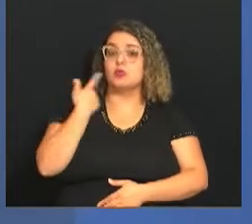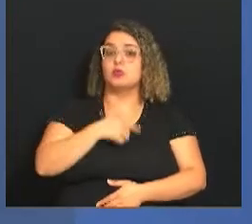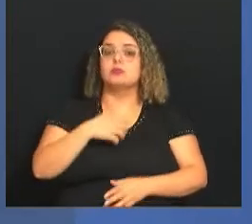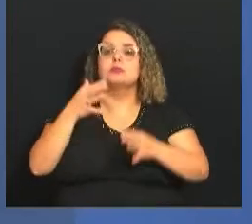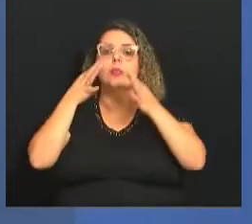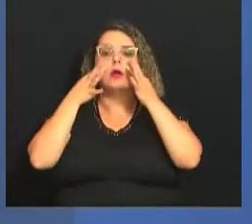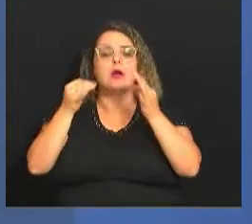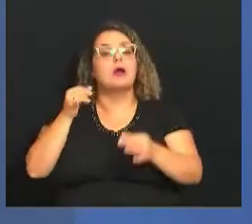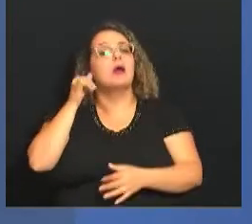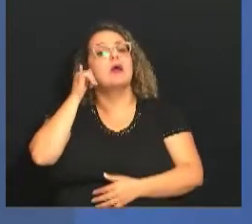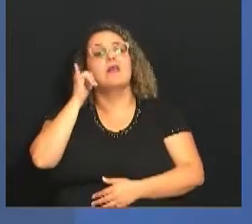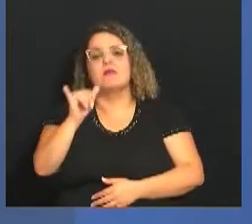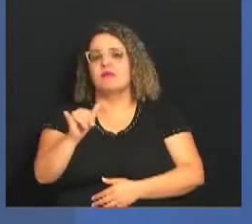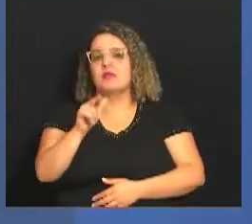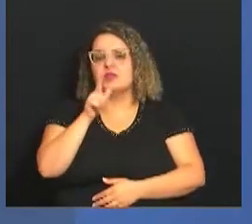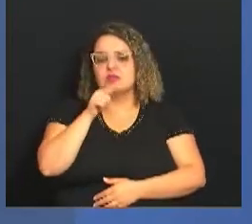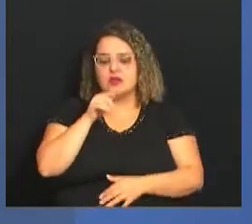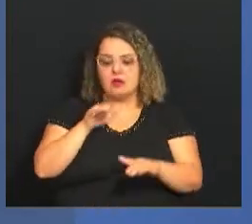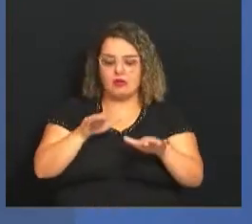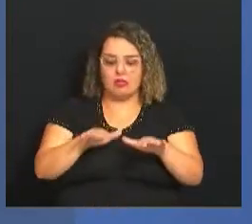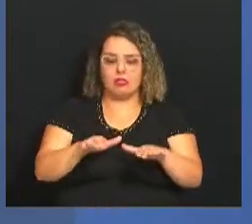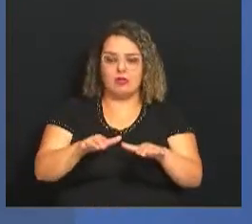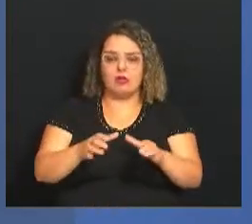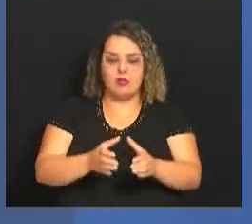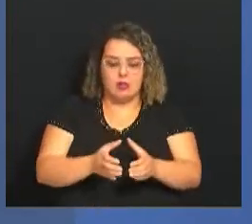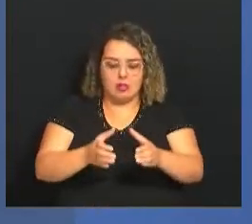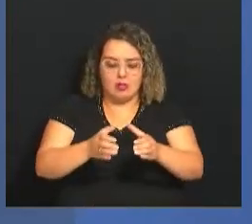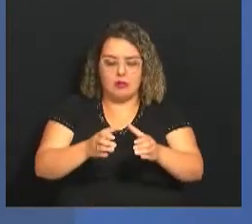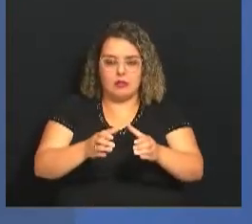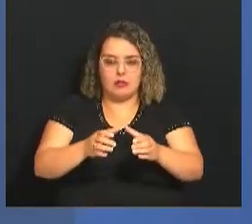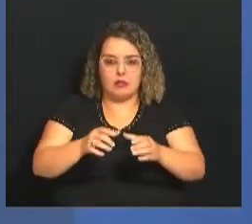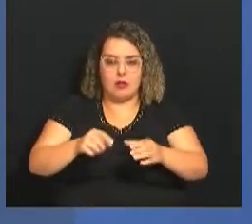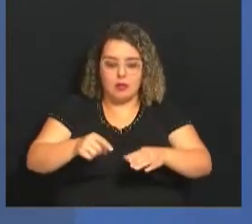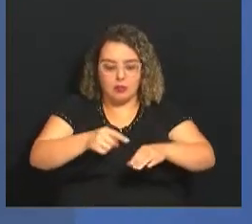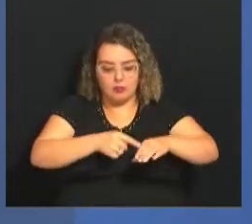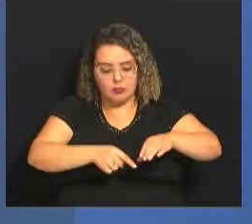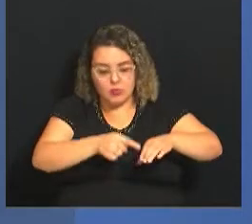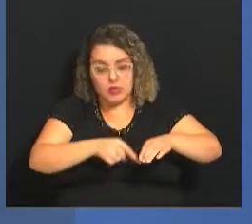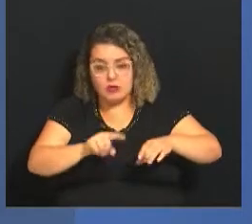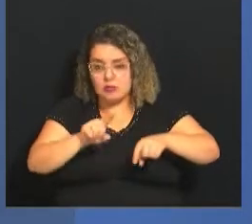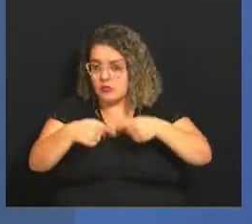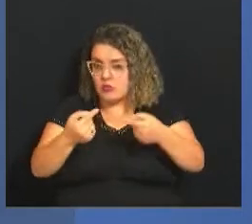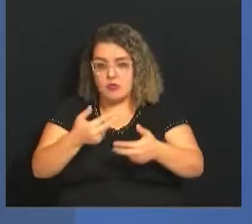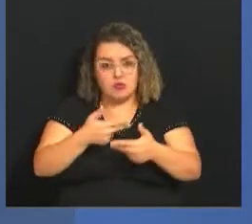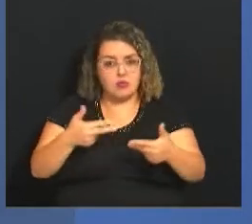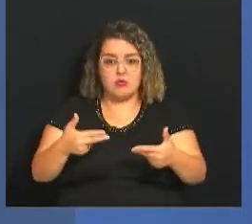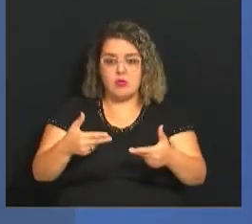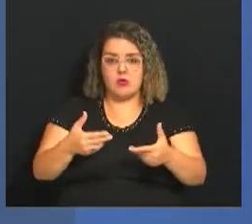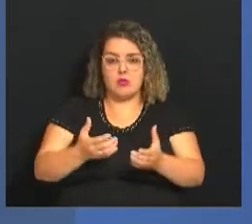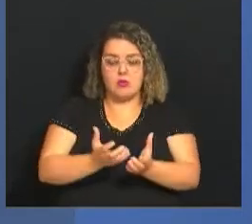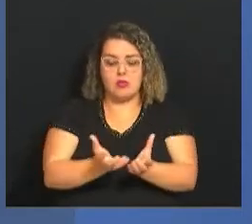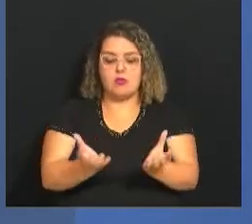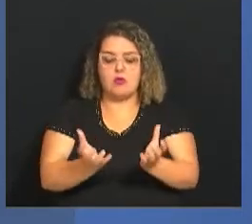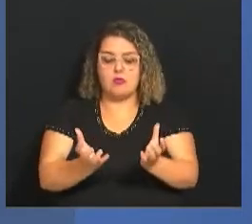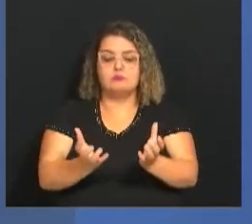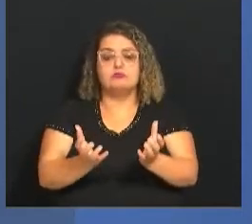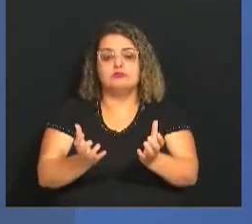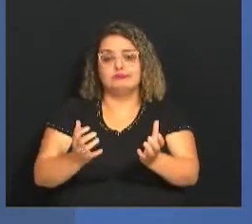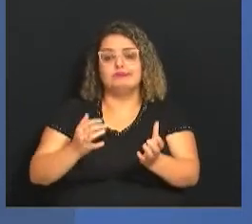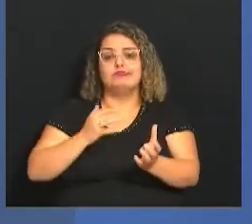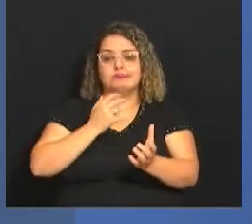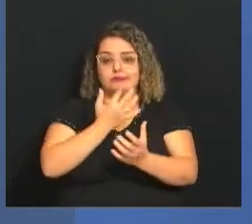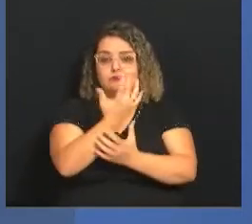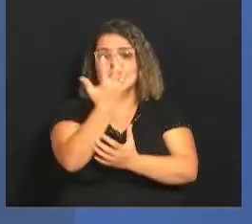o acúmulo de água em latas, pneus e outros objetos. Vasos de plantas devem ter água trocada a